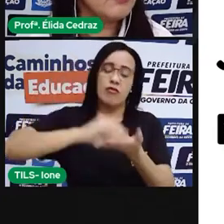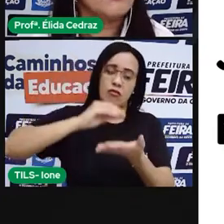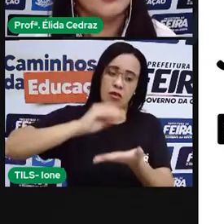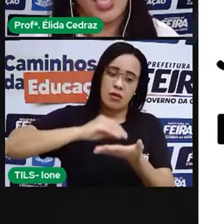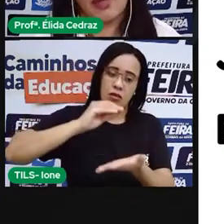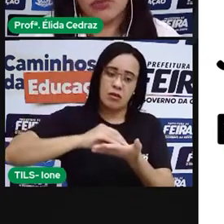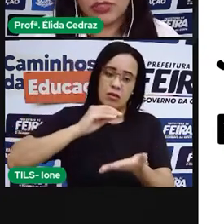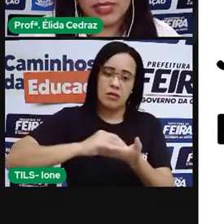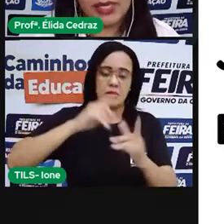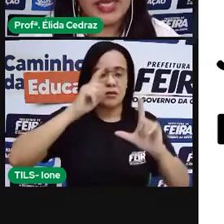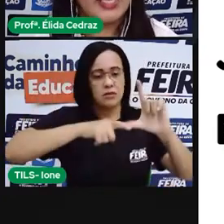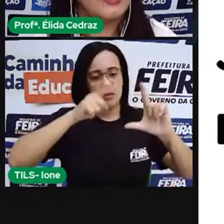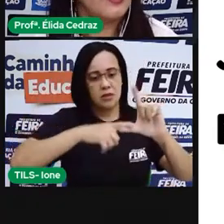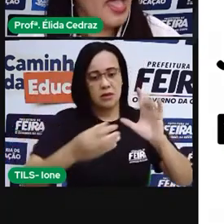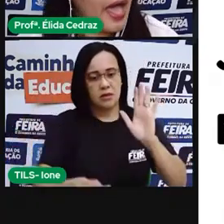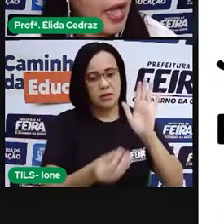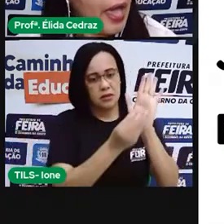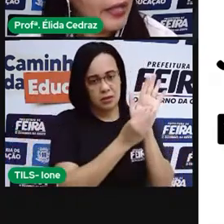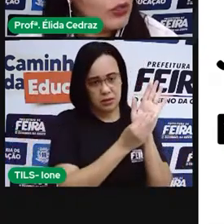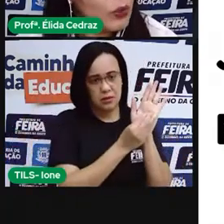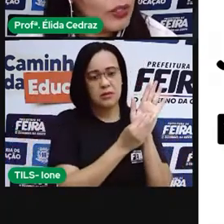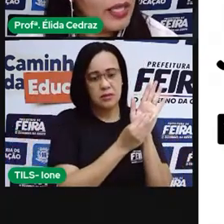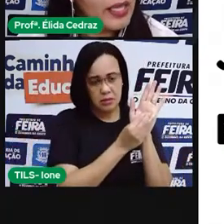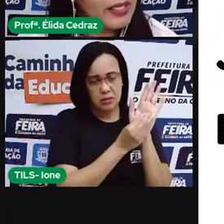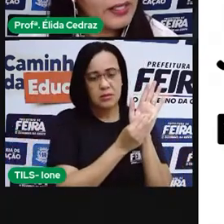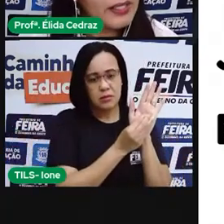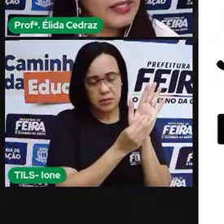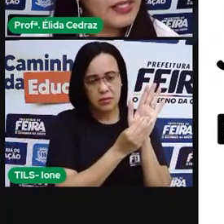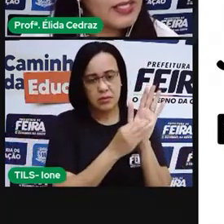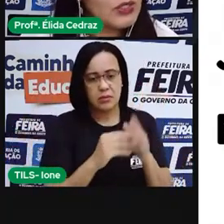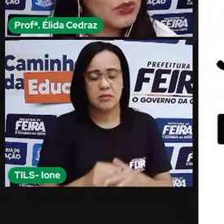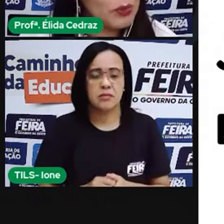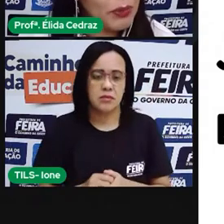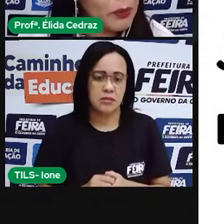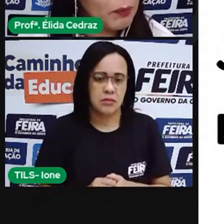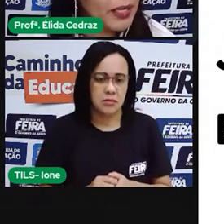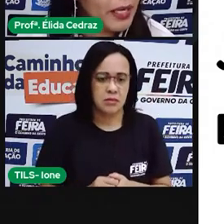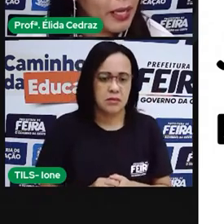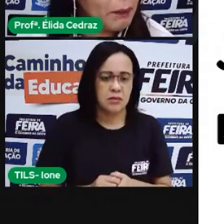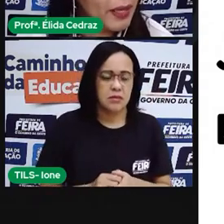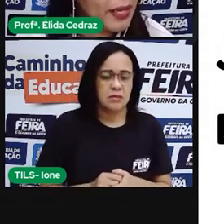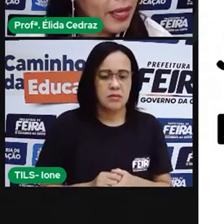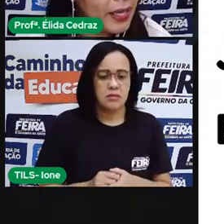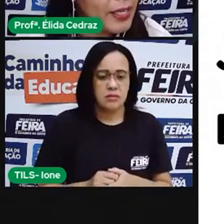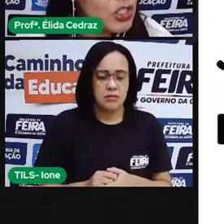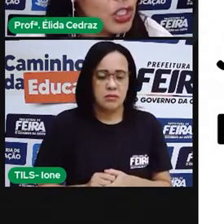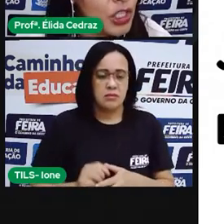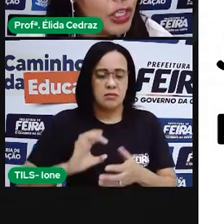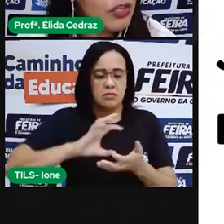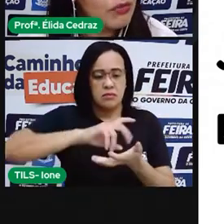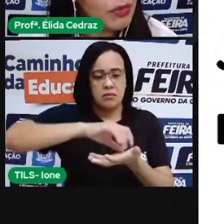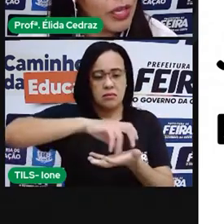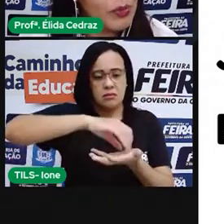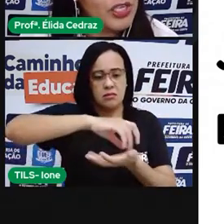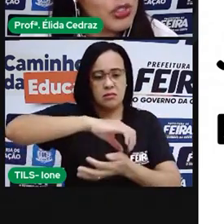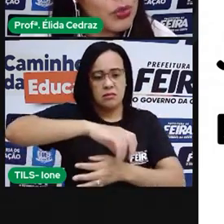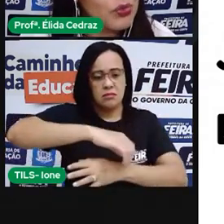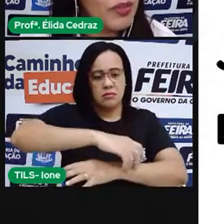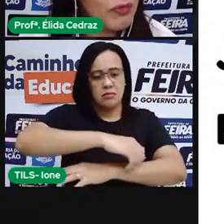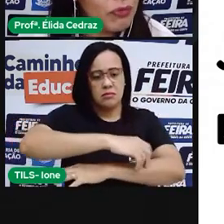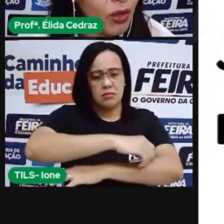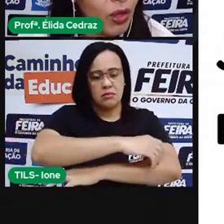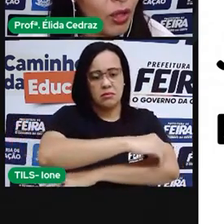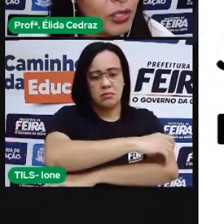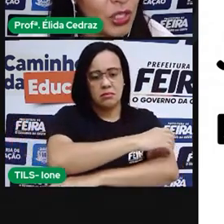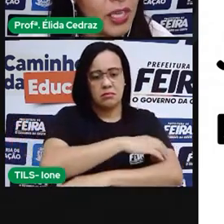dessa musiquinha. A música é aquela. A dona aranha subiu pela parede, veio a